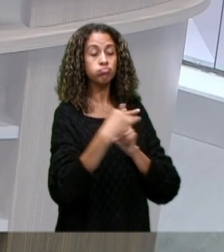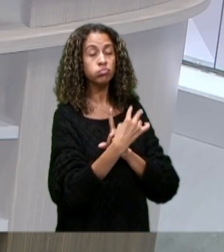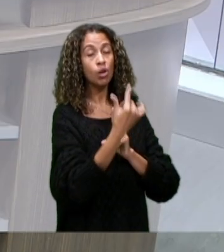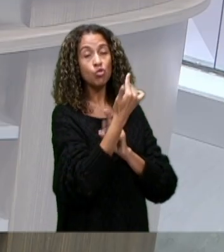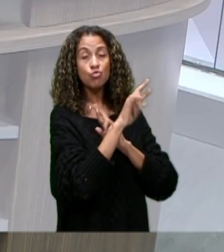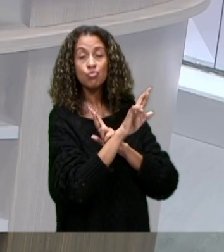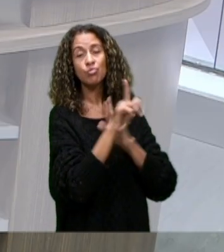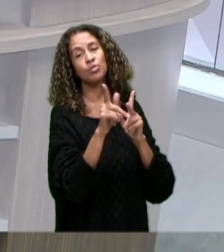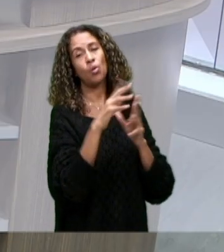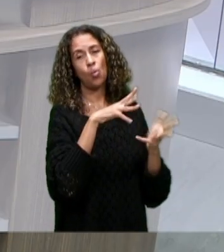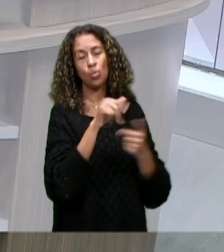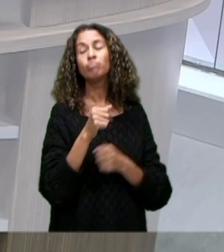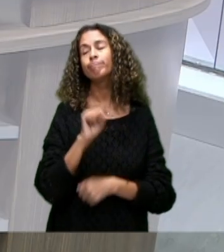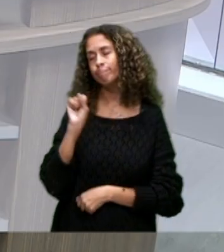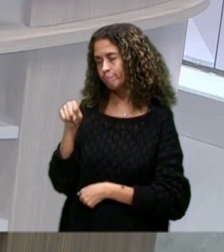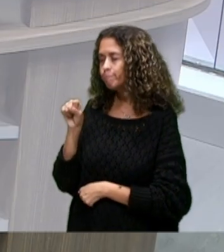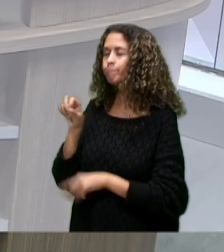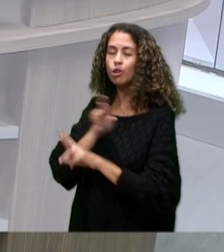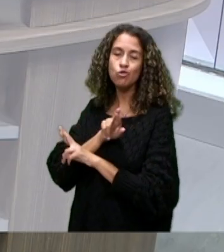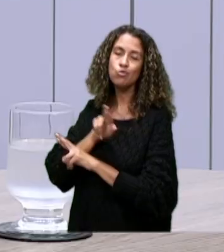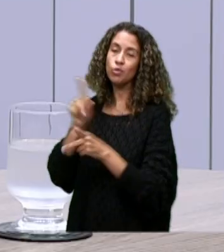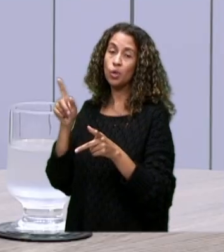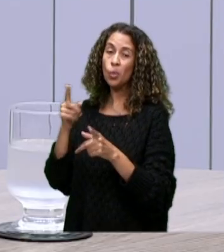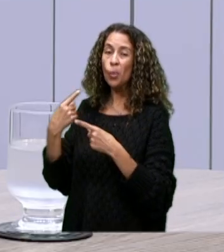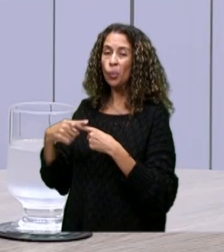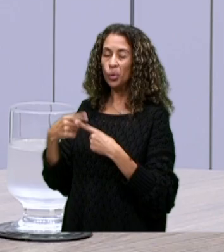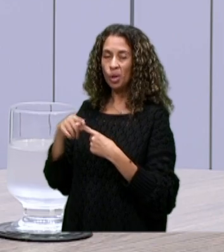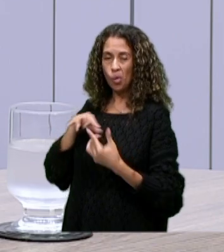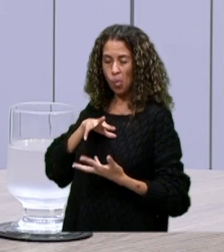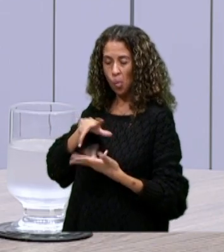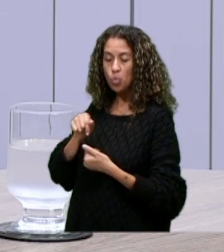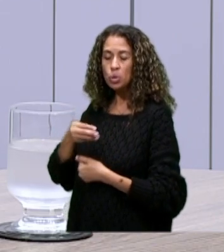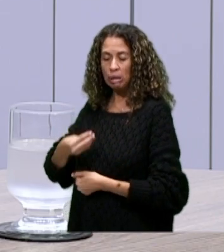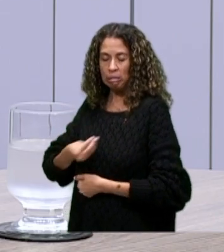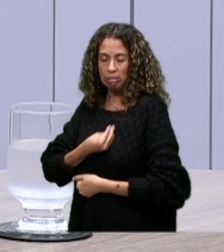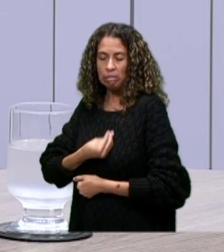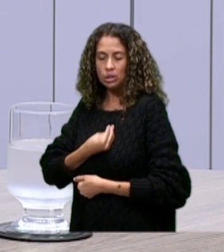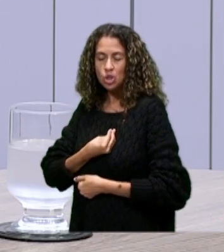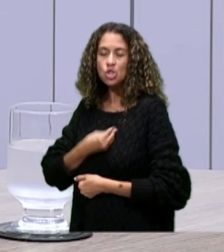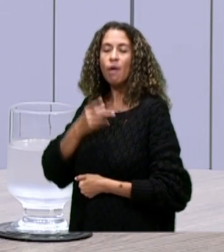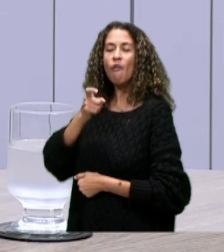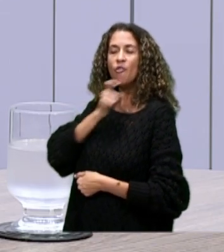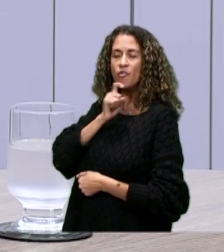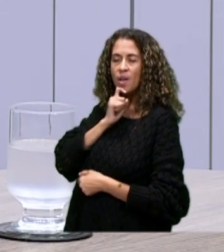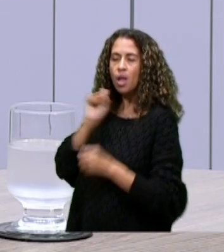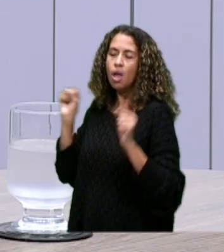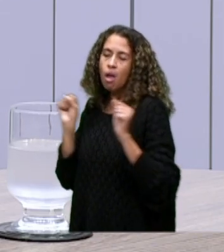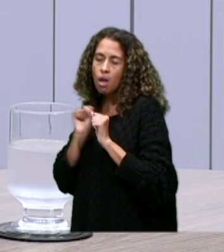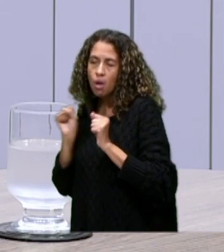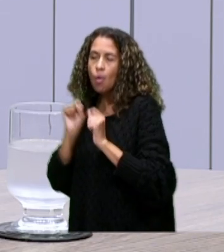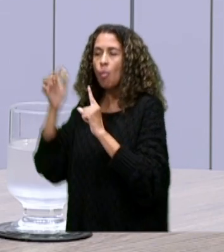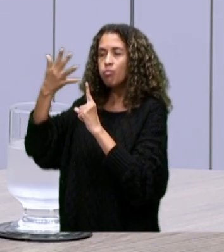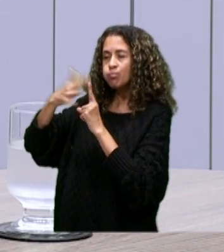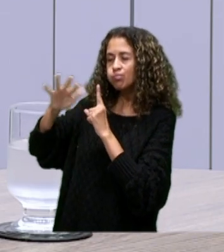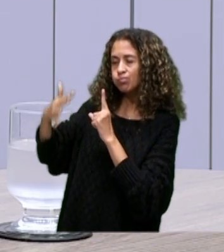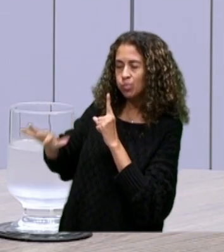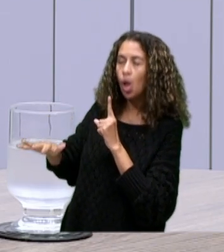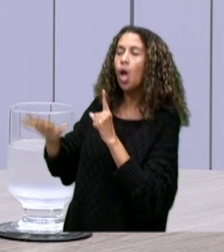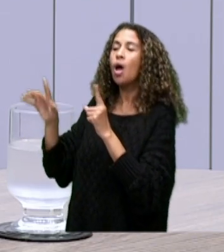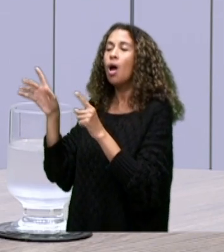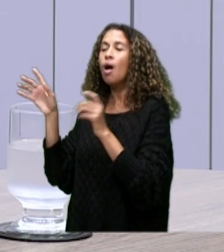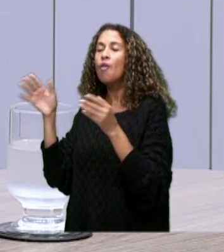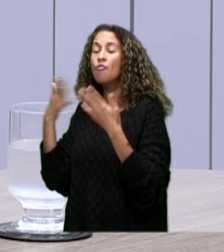conhecemos, né? Completamente diferente, né? Nosso mundo ainda existia inverno, verão, primavera, outono, era bem definido, né? O